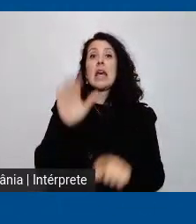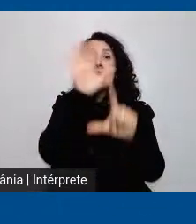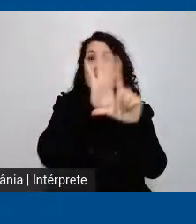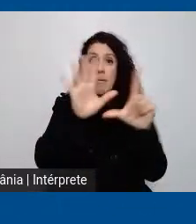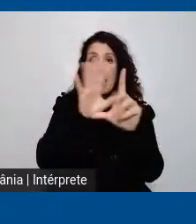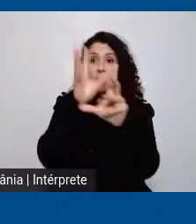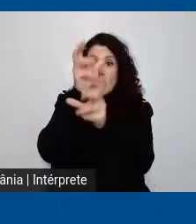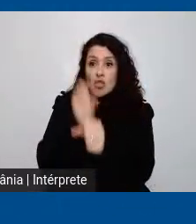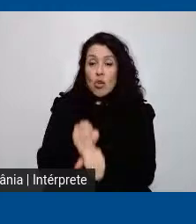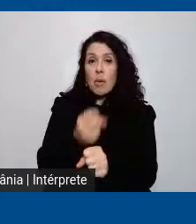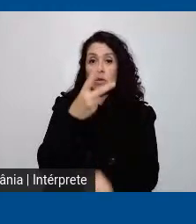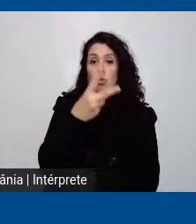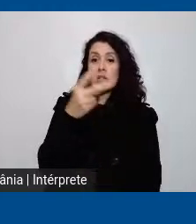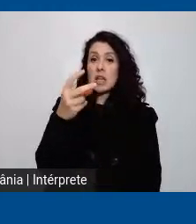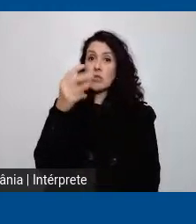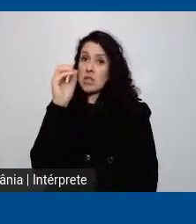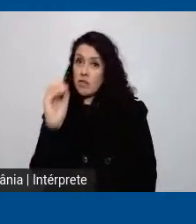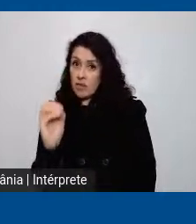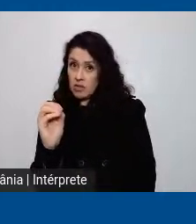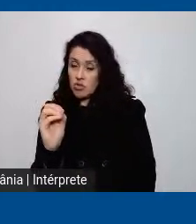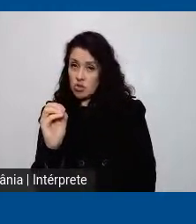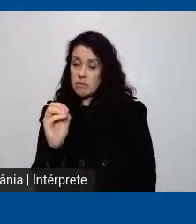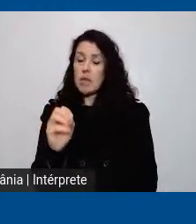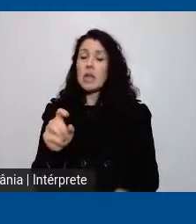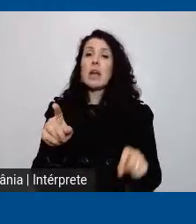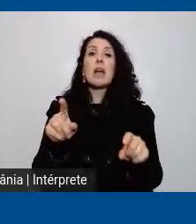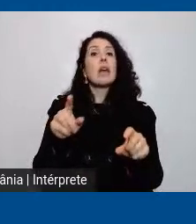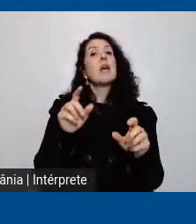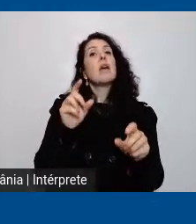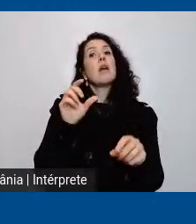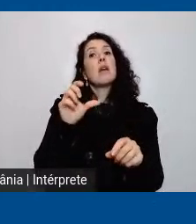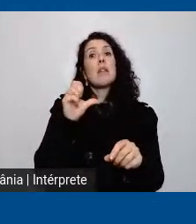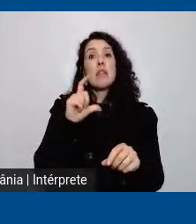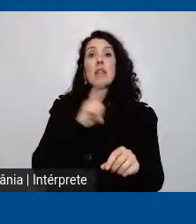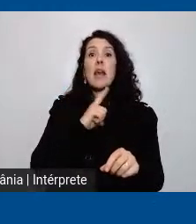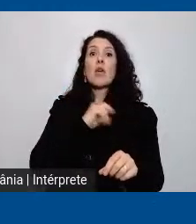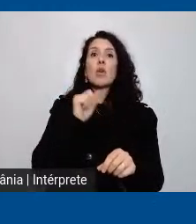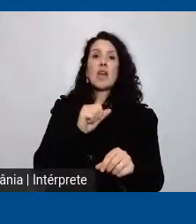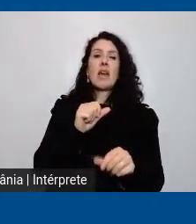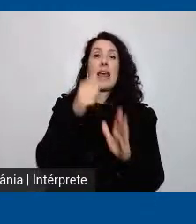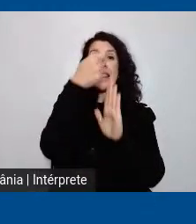entre fotografias e documentos, agrupados em 9 textos,